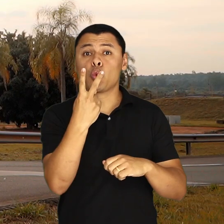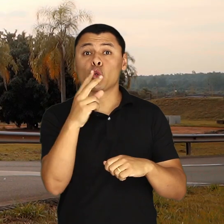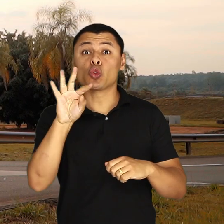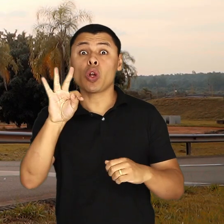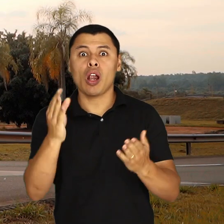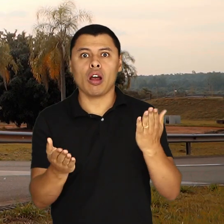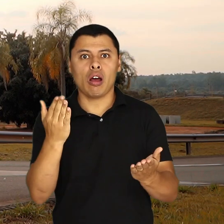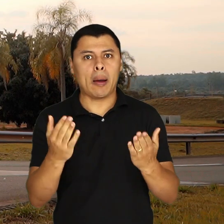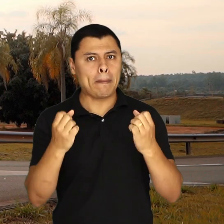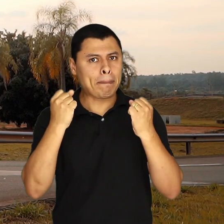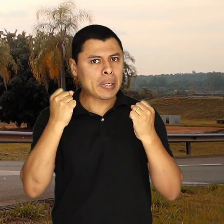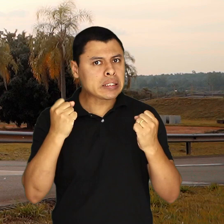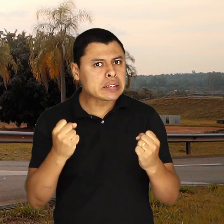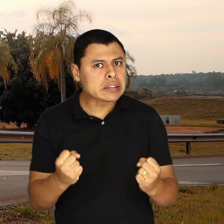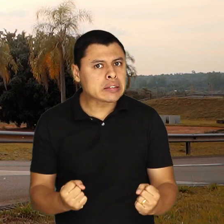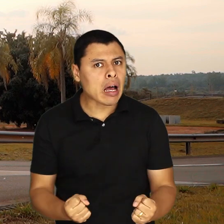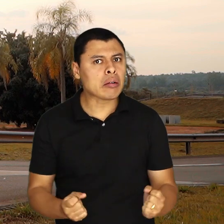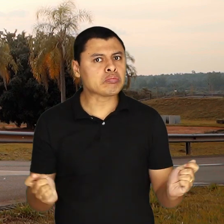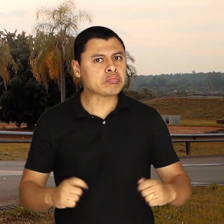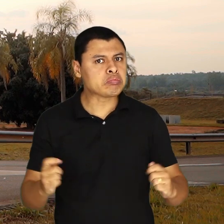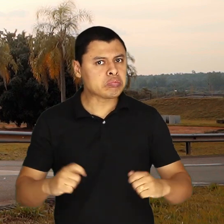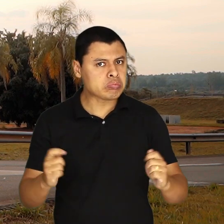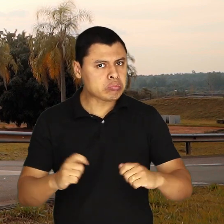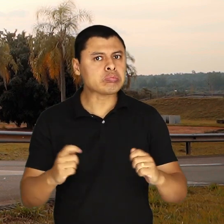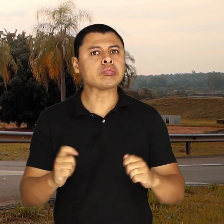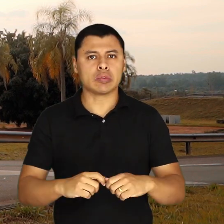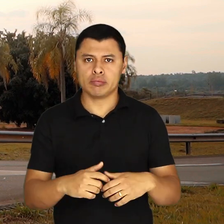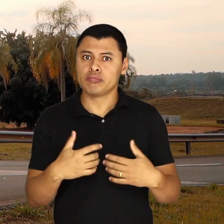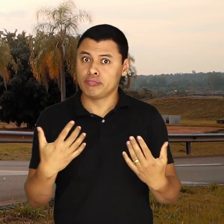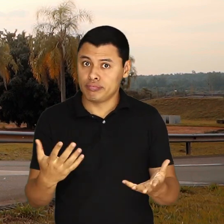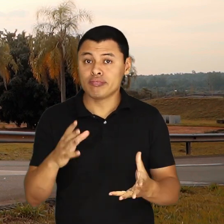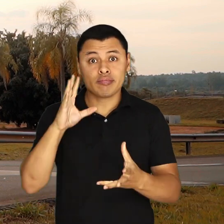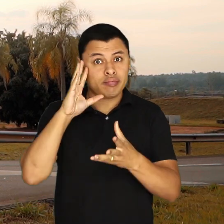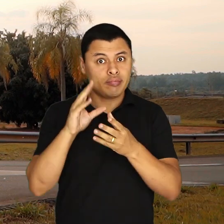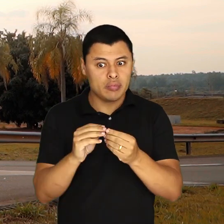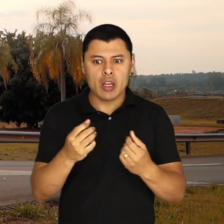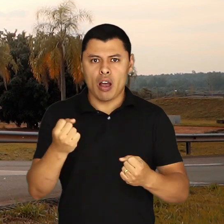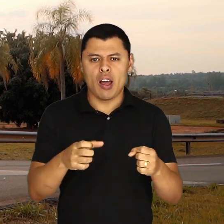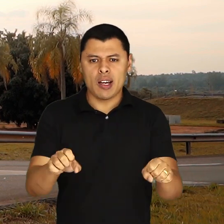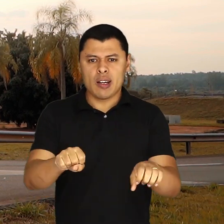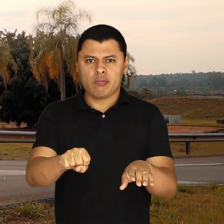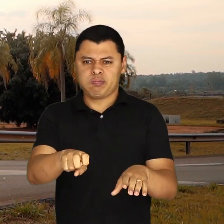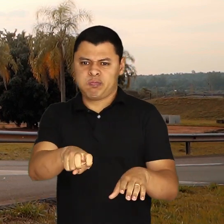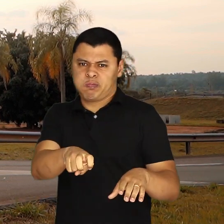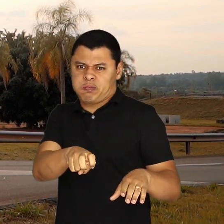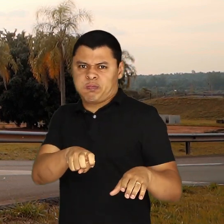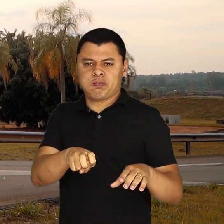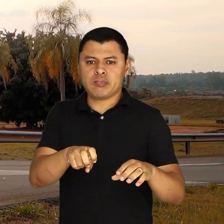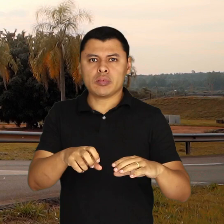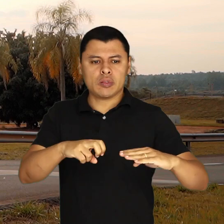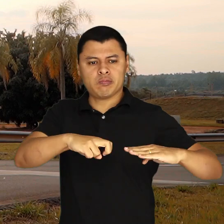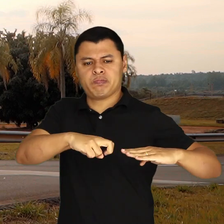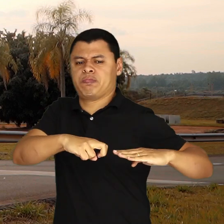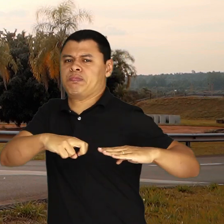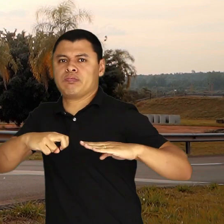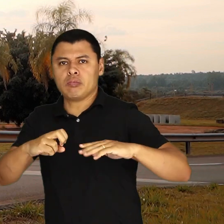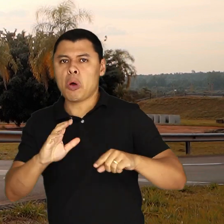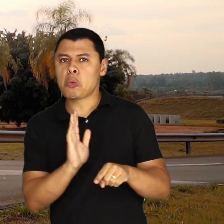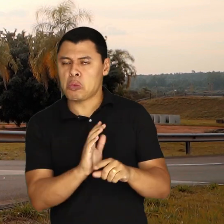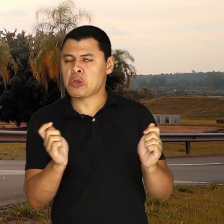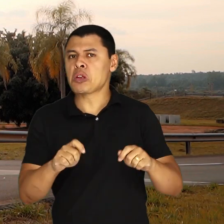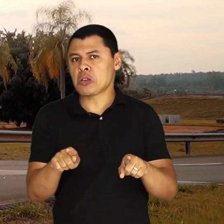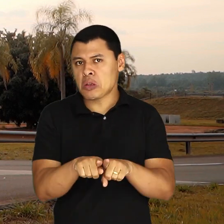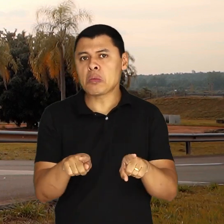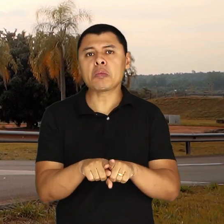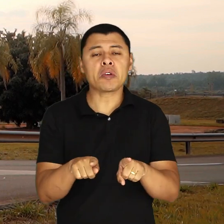então acima de 2 toneladas, realmente aqui tem um lado bem funcional e um pequeno recado de que ele tem sim uma pegada mais off-road,